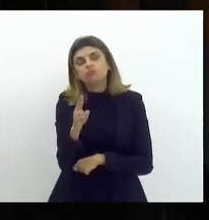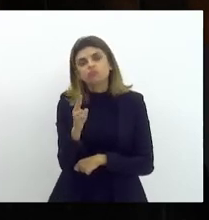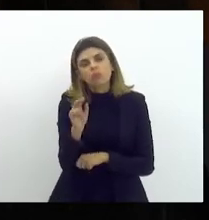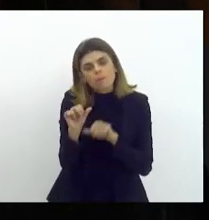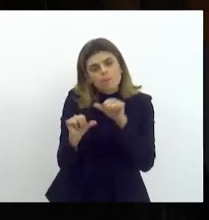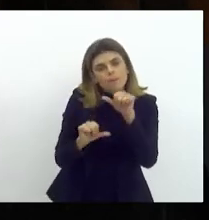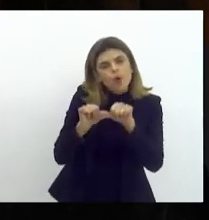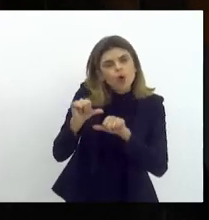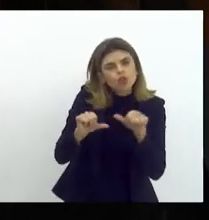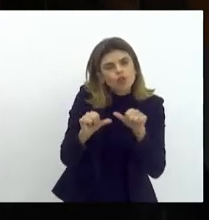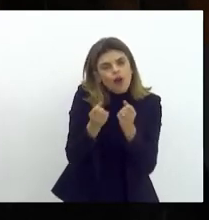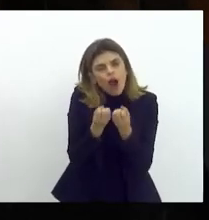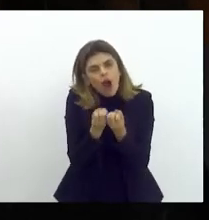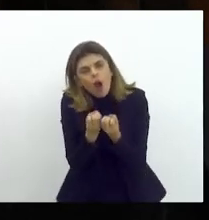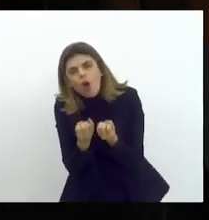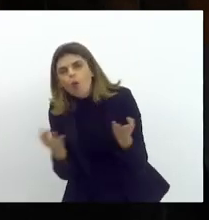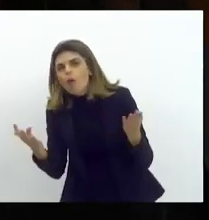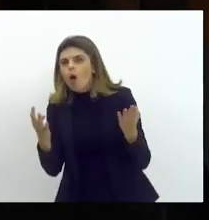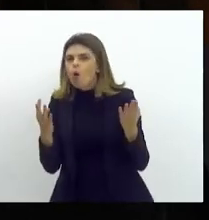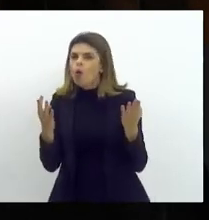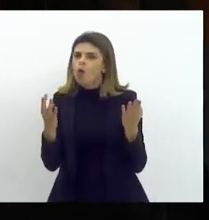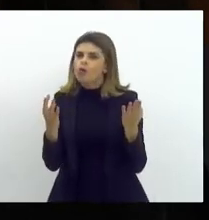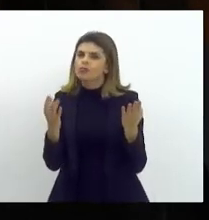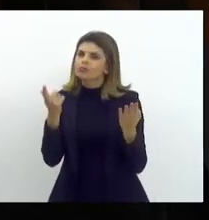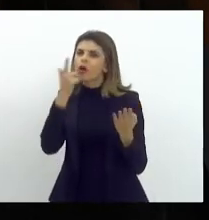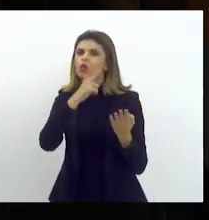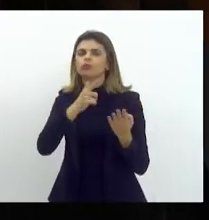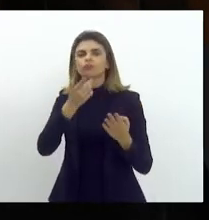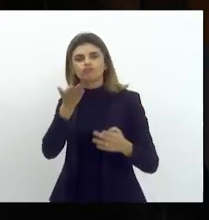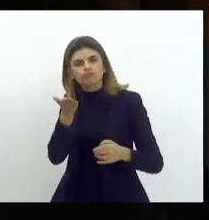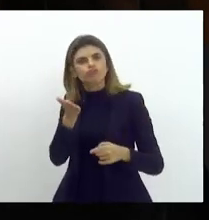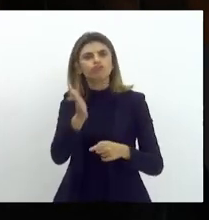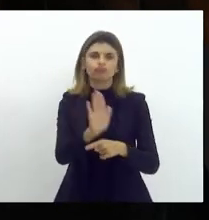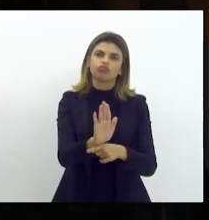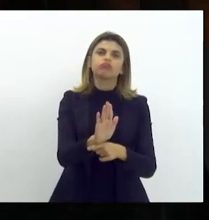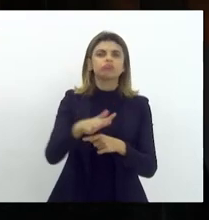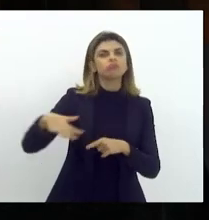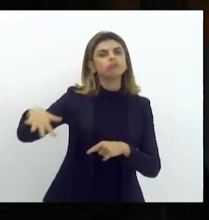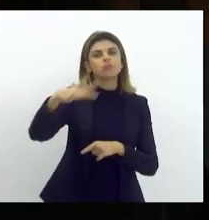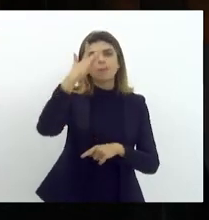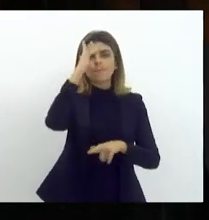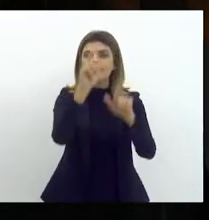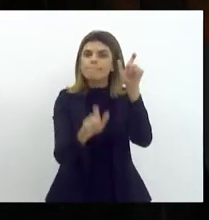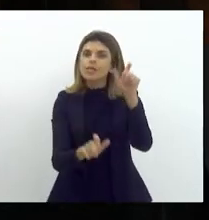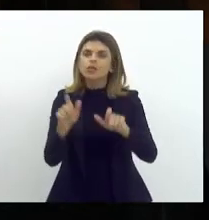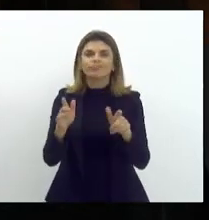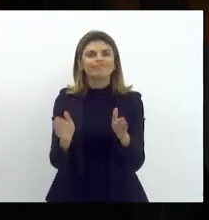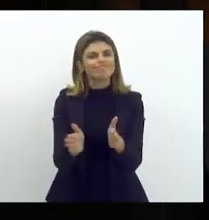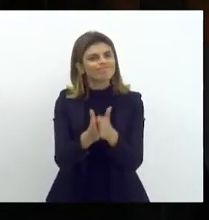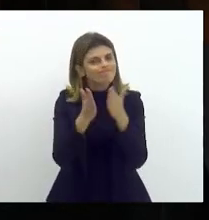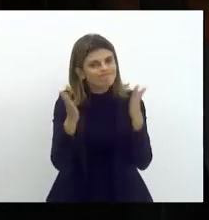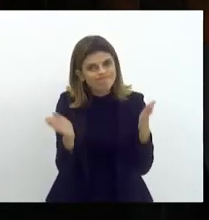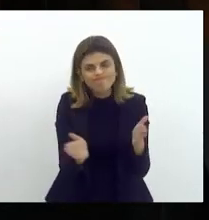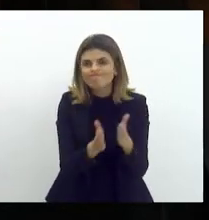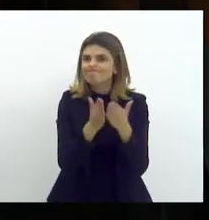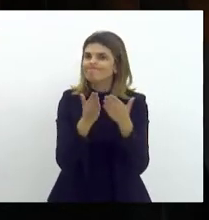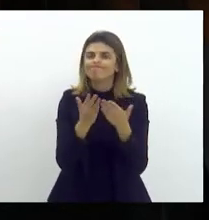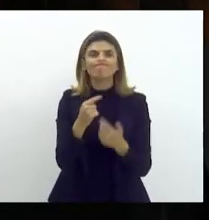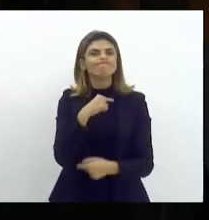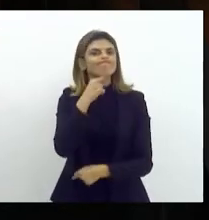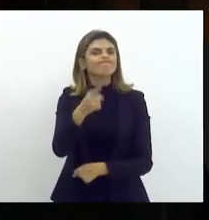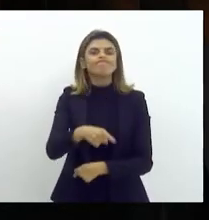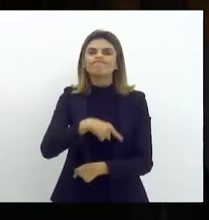modificação evidentemente para contemplar essas pessoas tão carentes que não